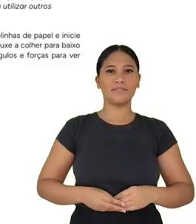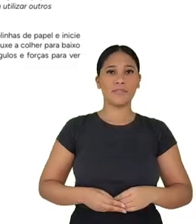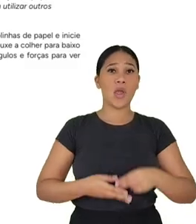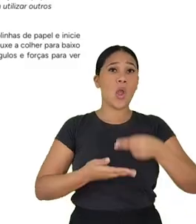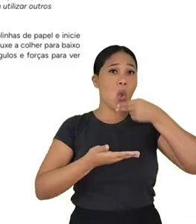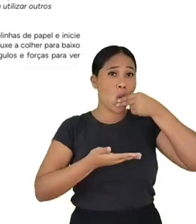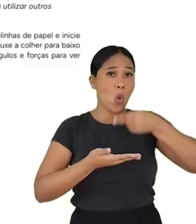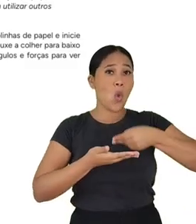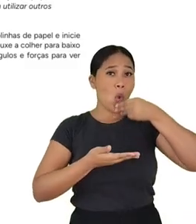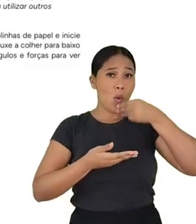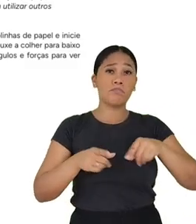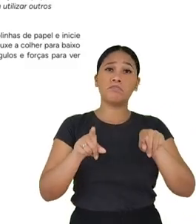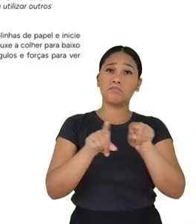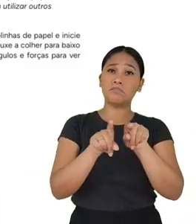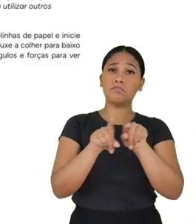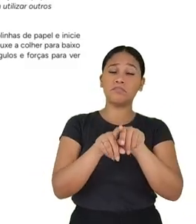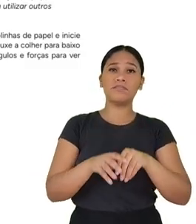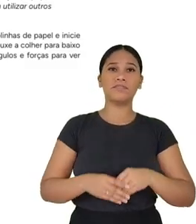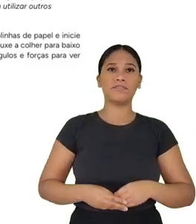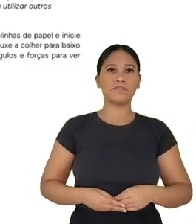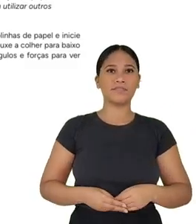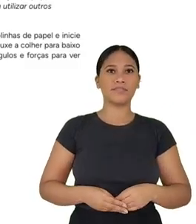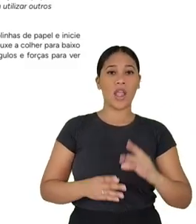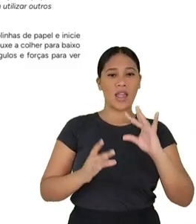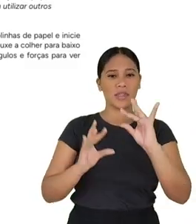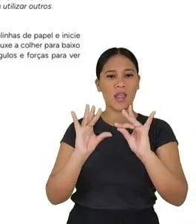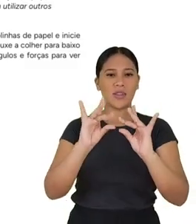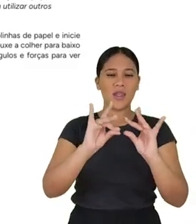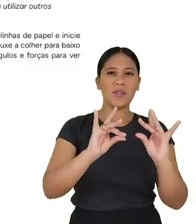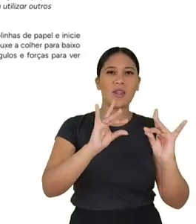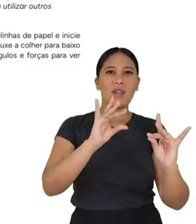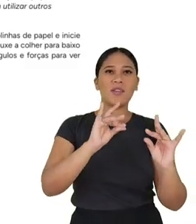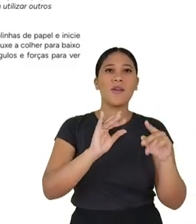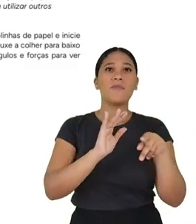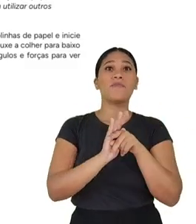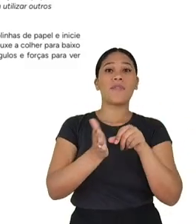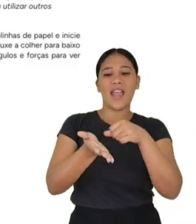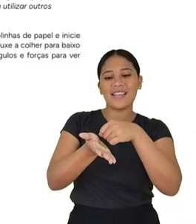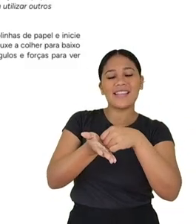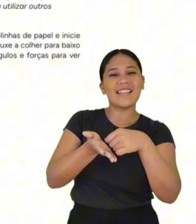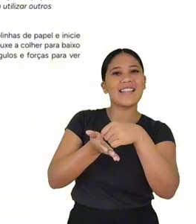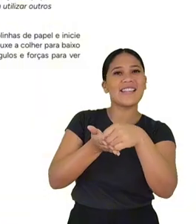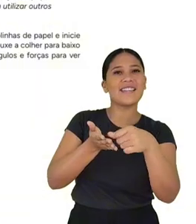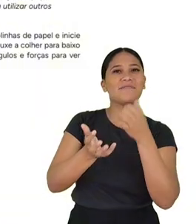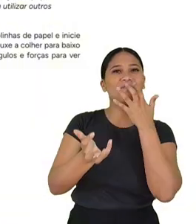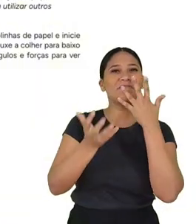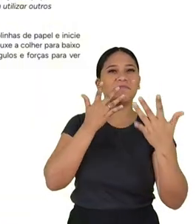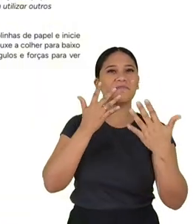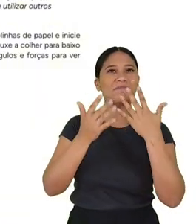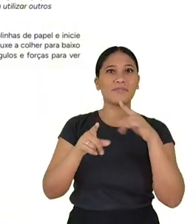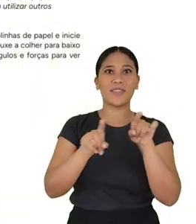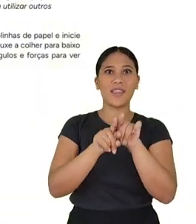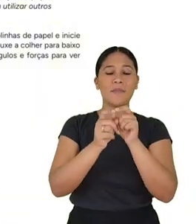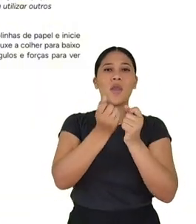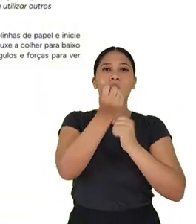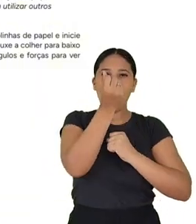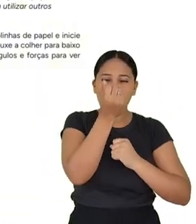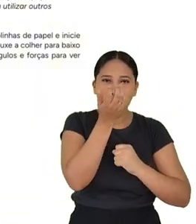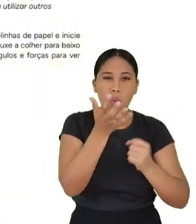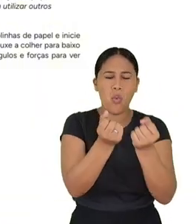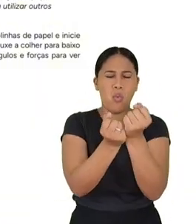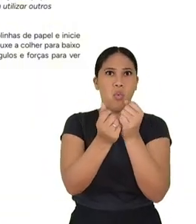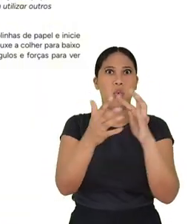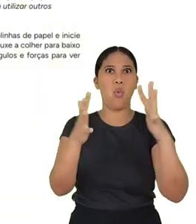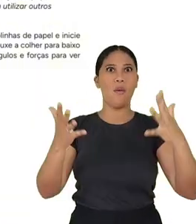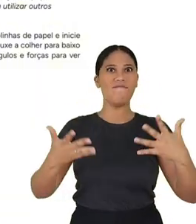Cole adesivos divertidos na superfície da catapulta. Adicione glitter para dar um toque brilhante e